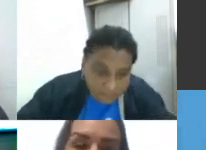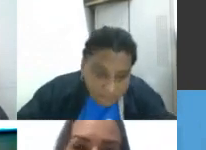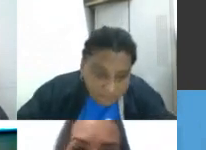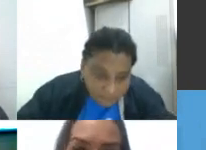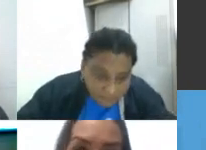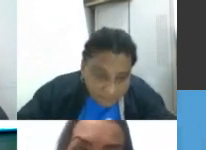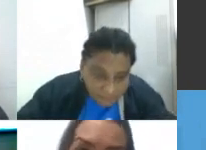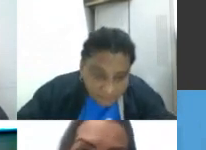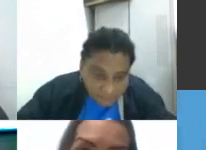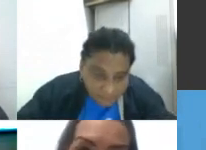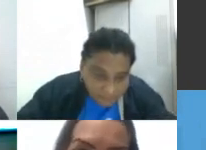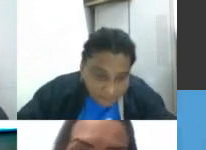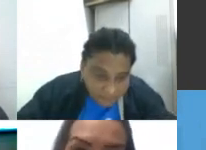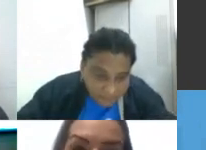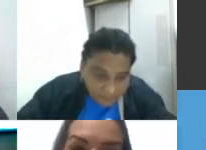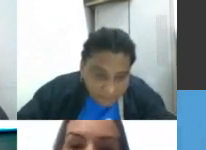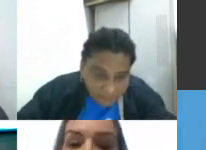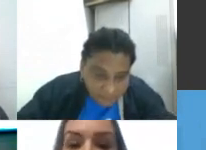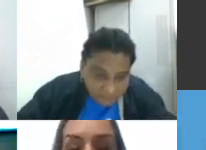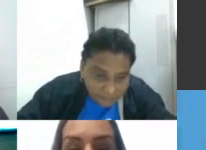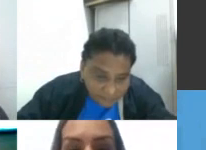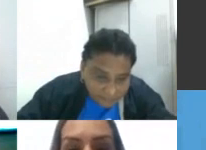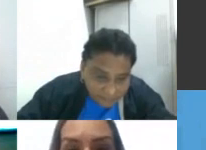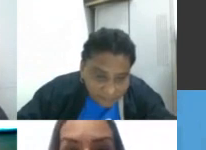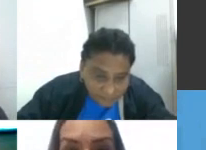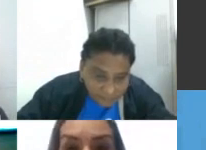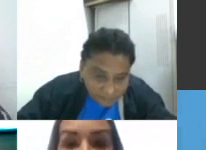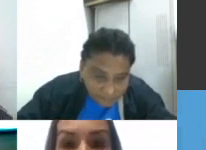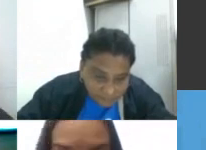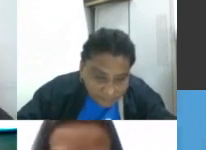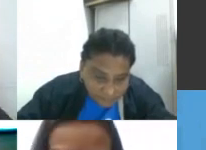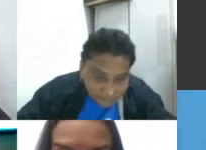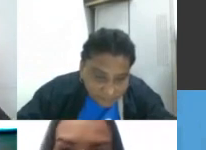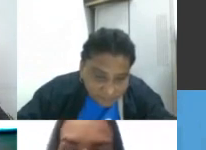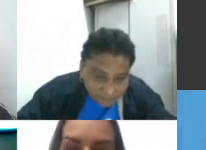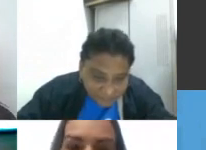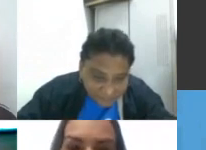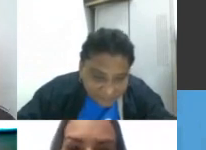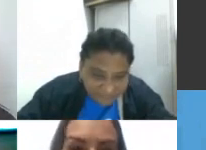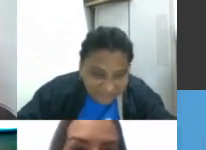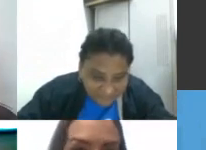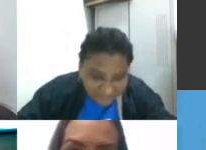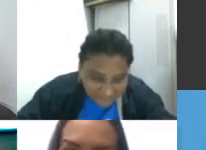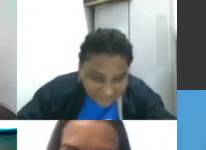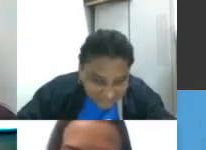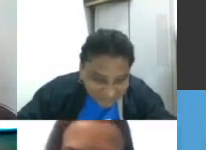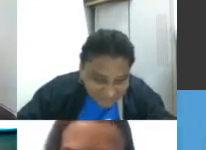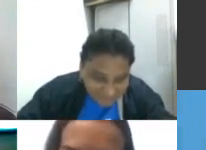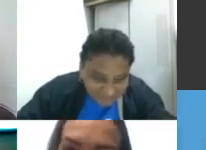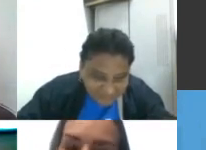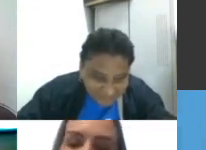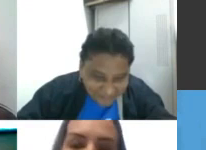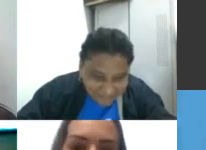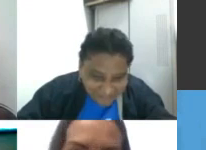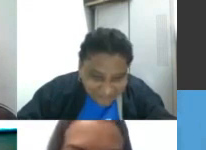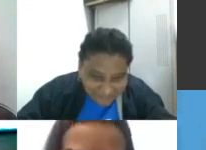eu gosto sempre de colocar é que assim o protocolo a gente segue né a gente está ali para seguir os seis meses